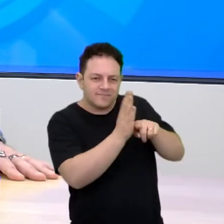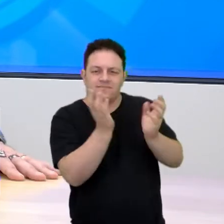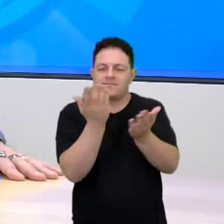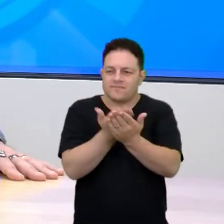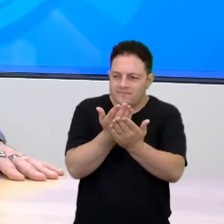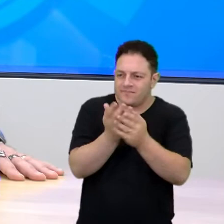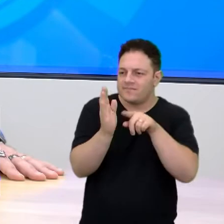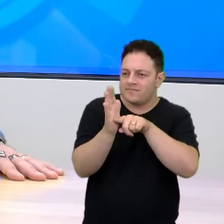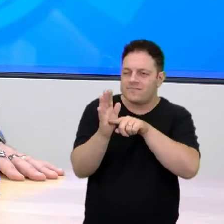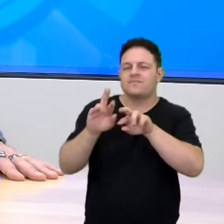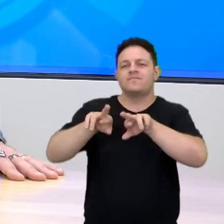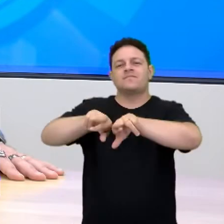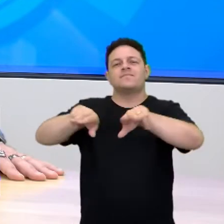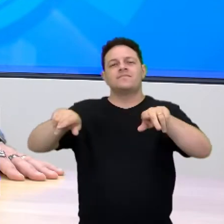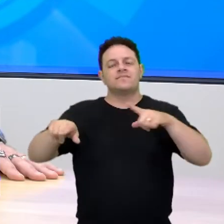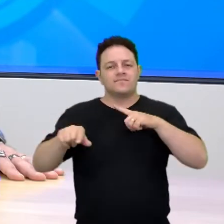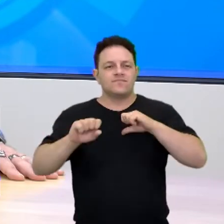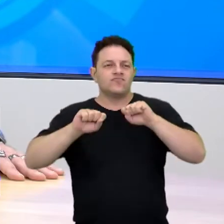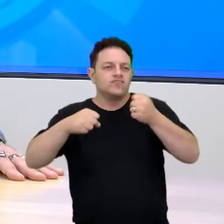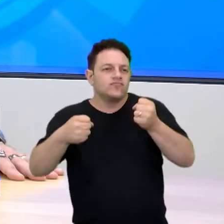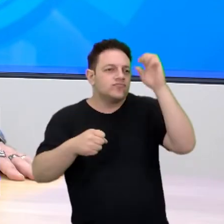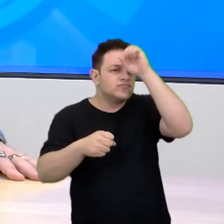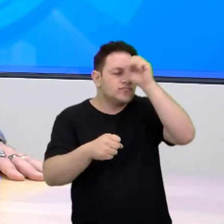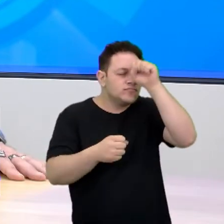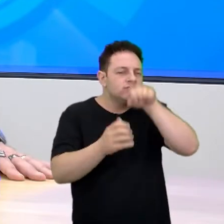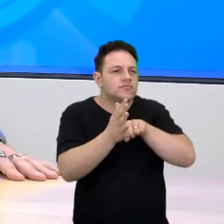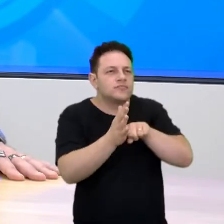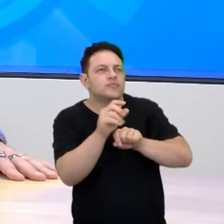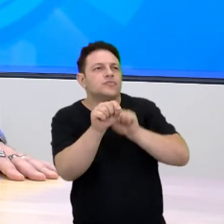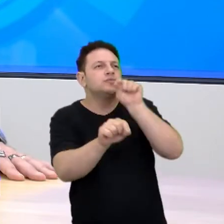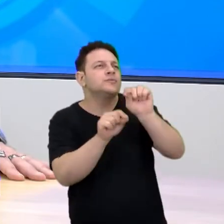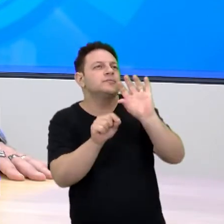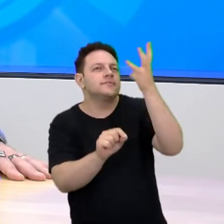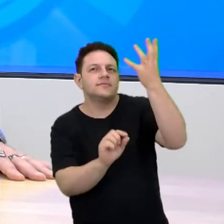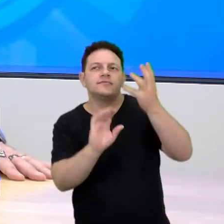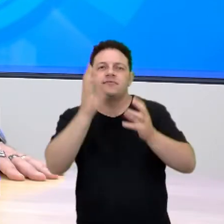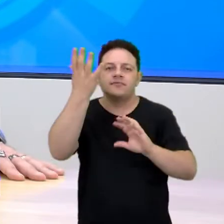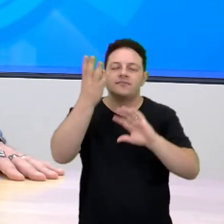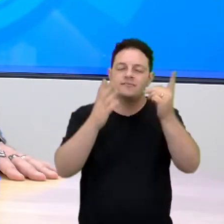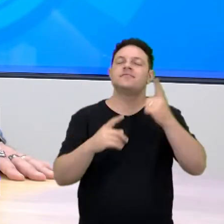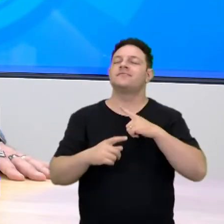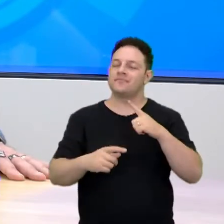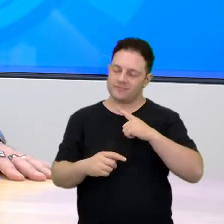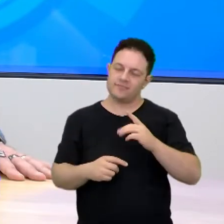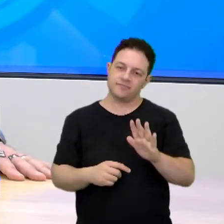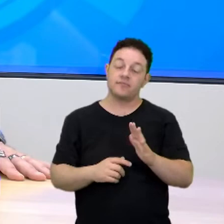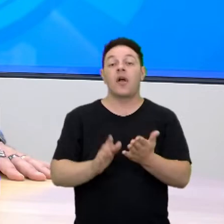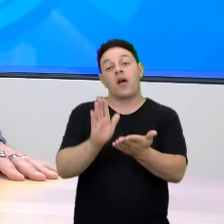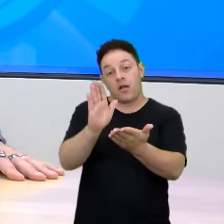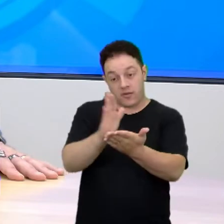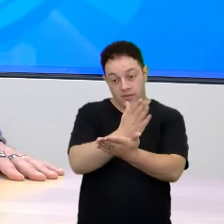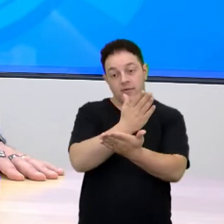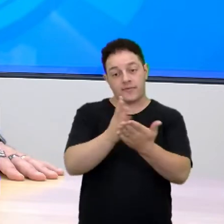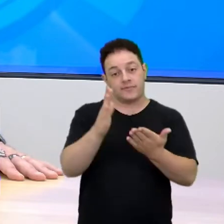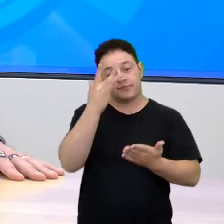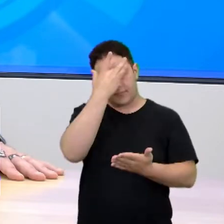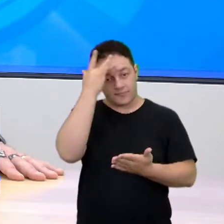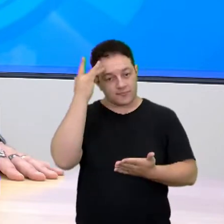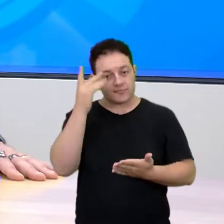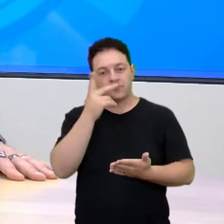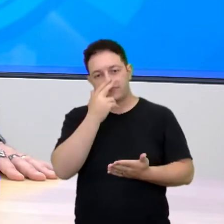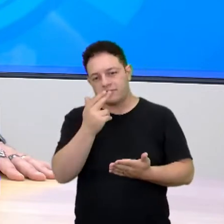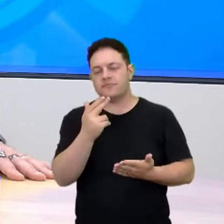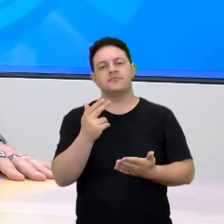civilizações já estudavam aí, né, essas razões aí da sismologia. Lógico que alguns, né, levavam para